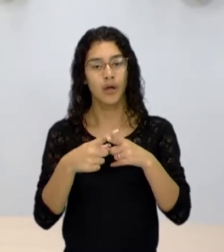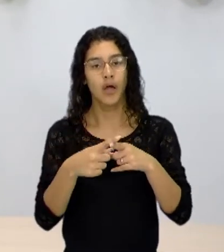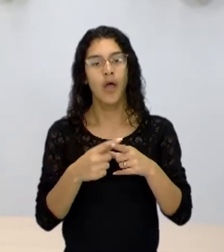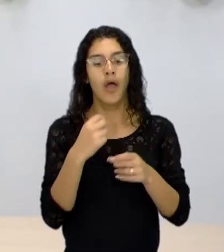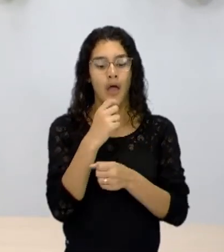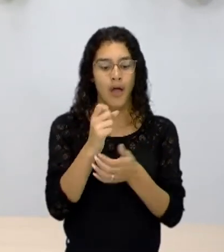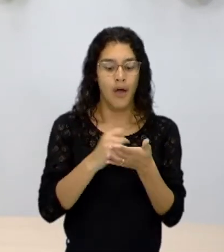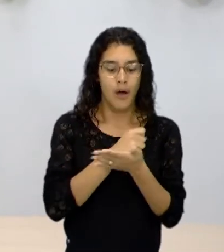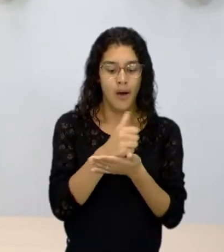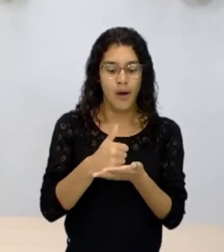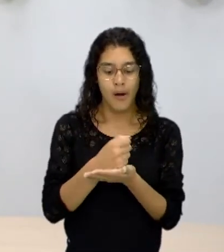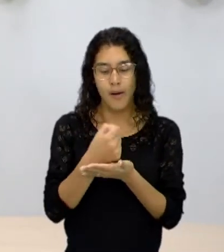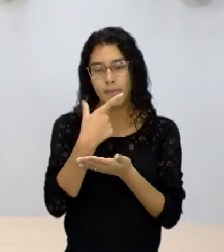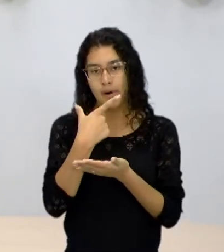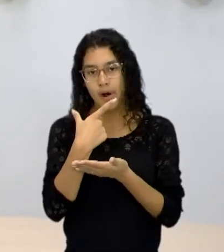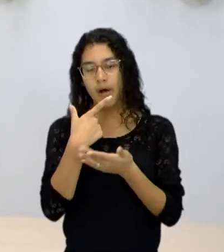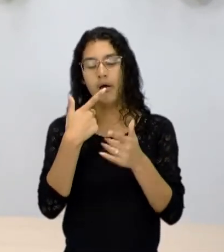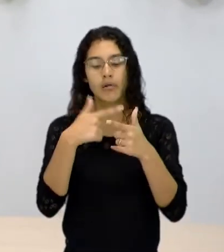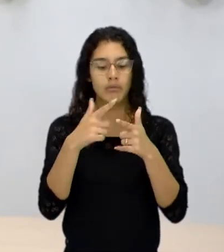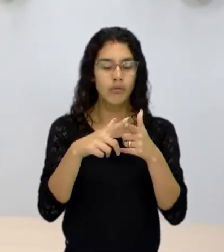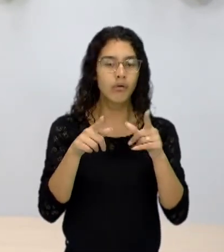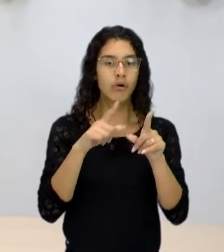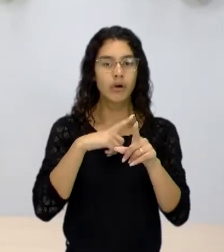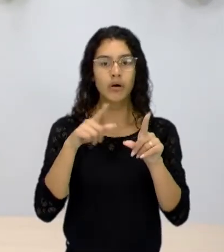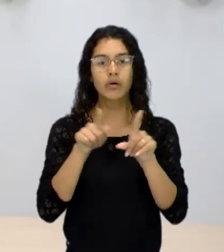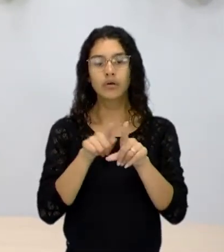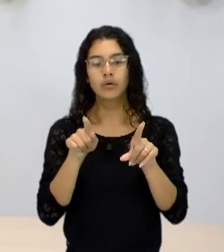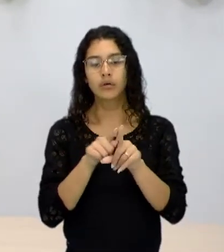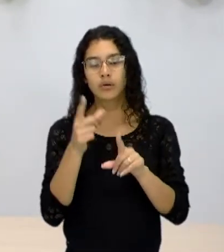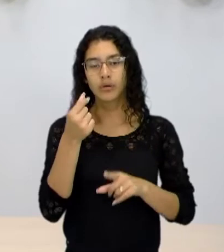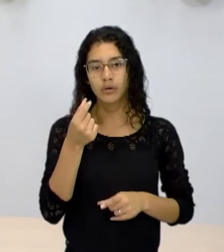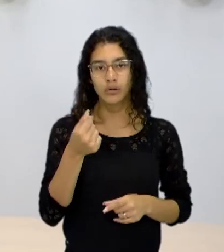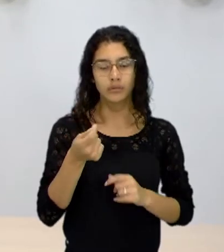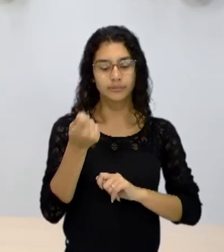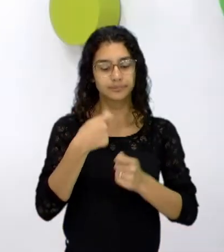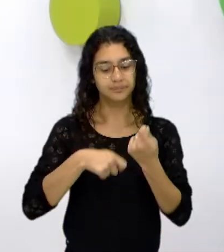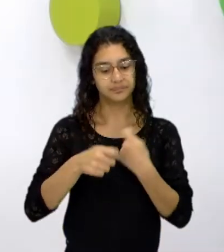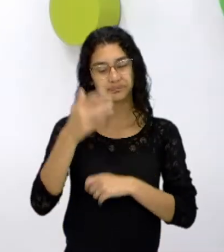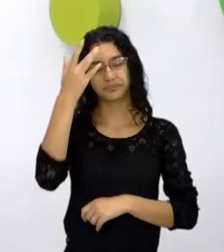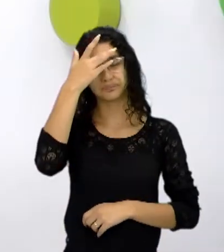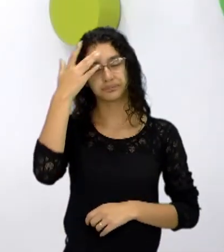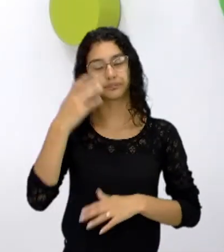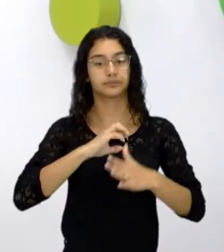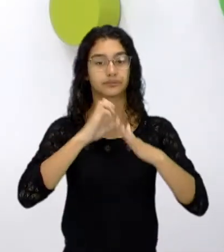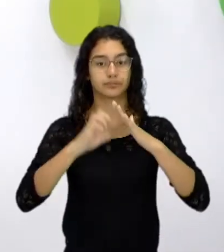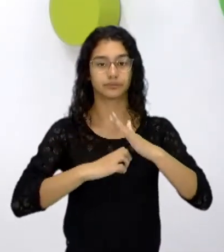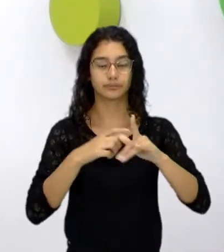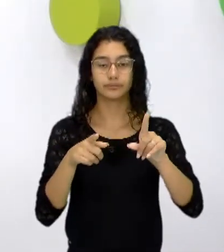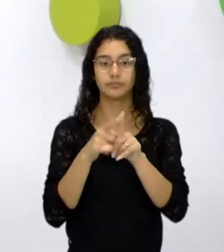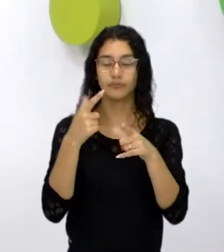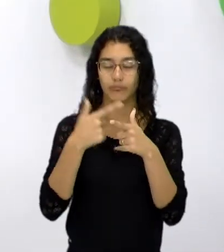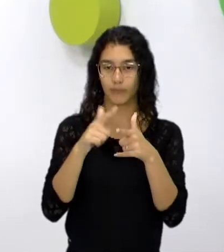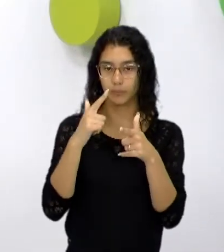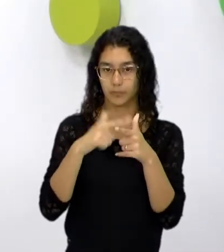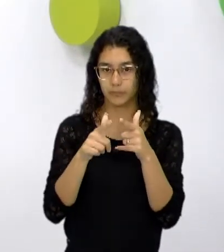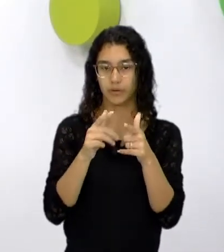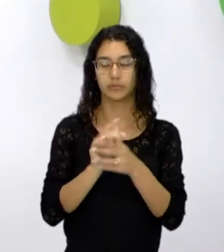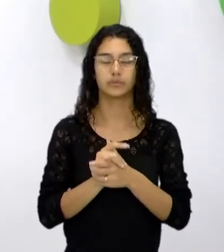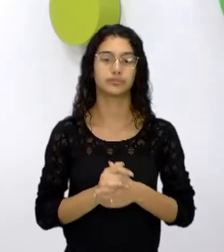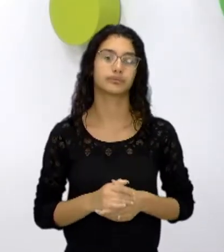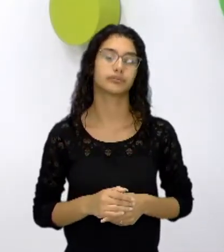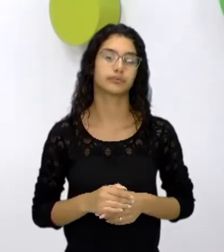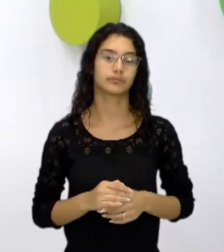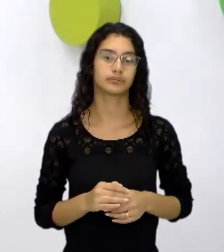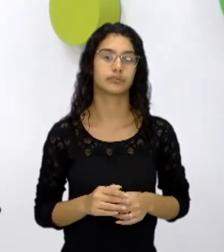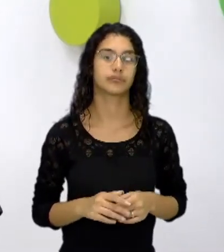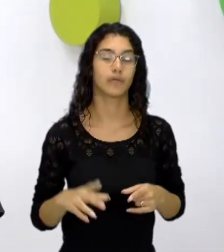remédios, tudo isso aí vai gerar um problema de orçamento para as pessoas. As empresas começam a ter problemas também, porque